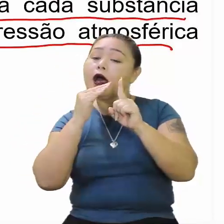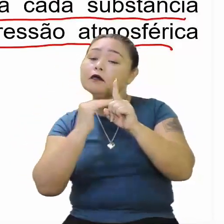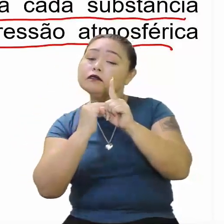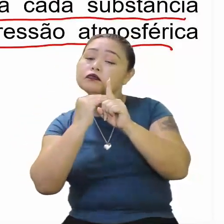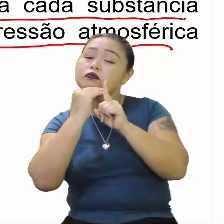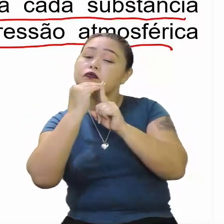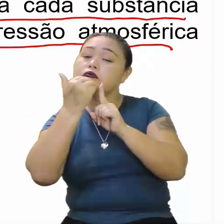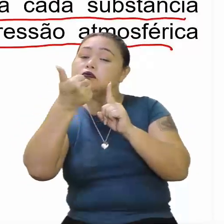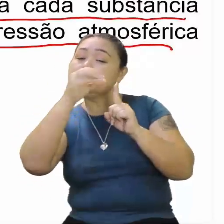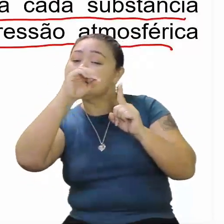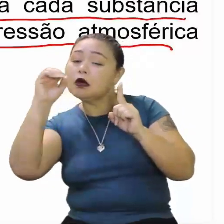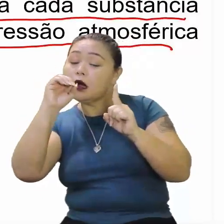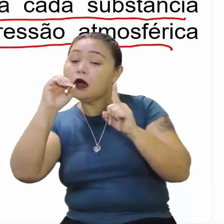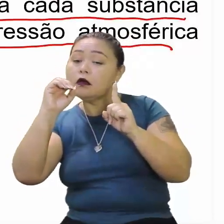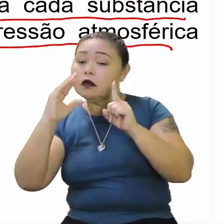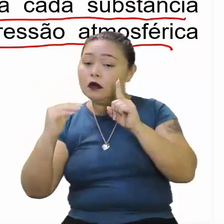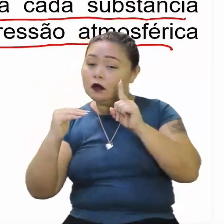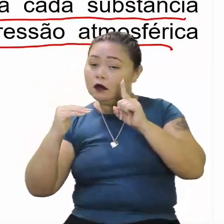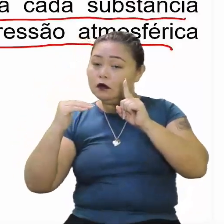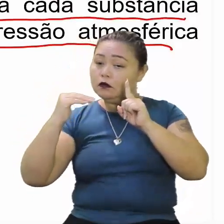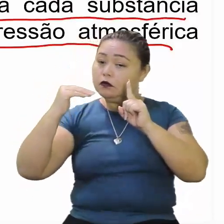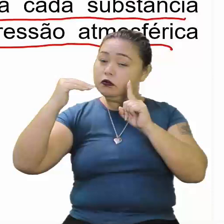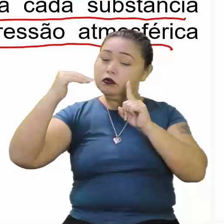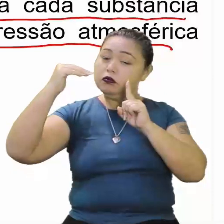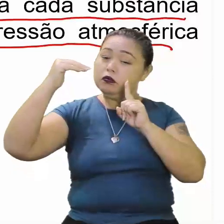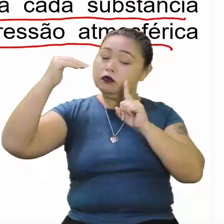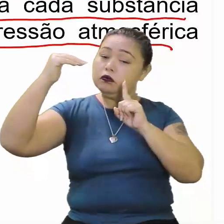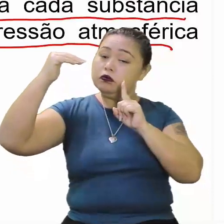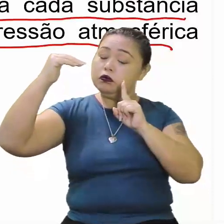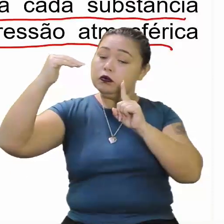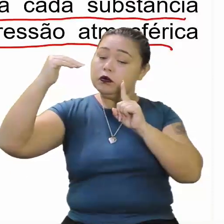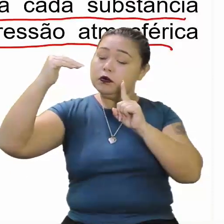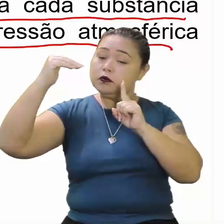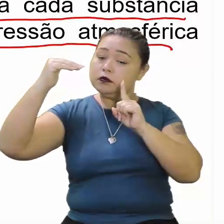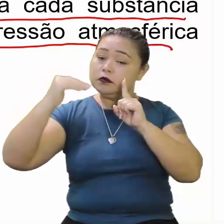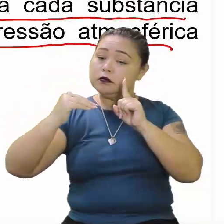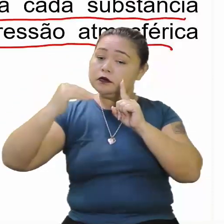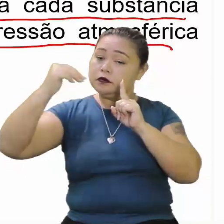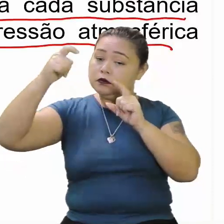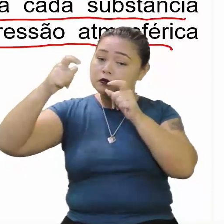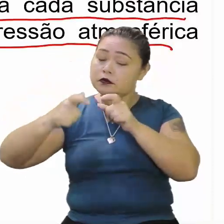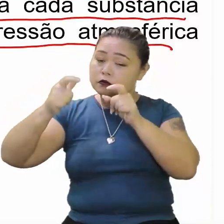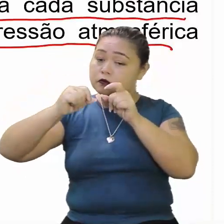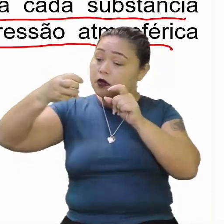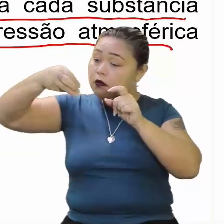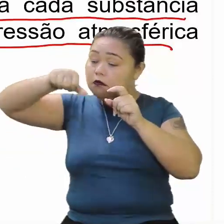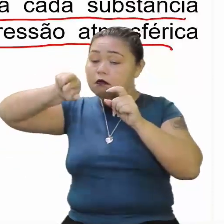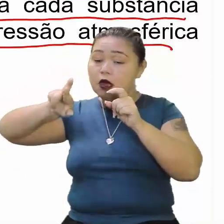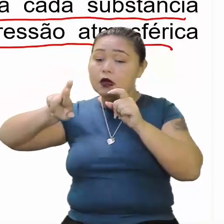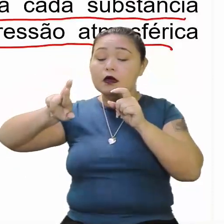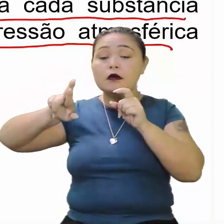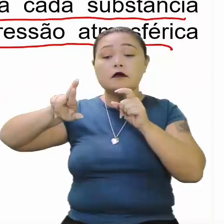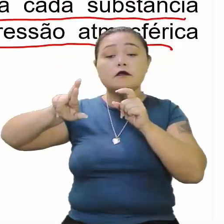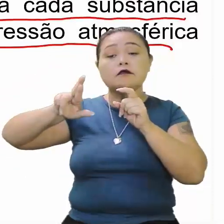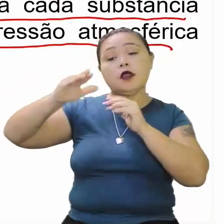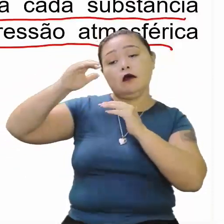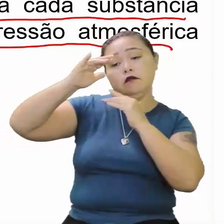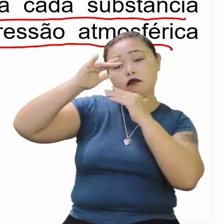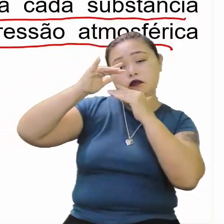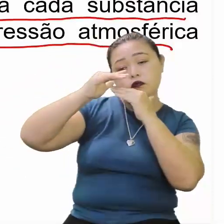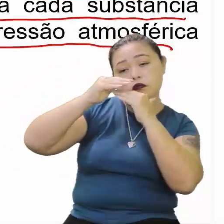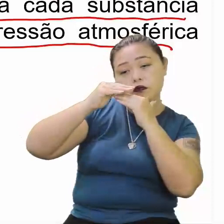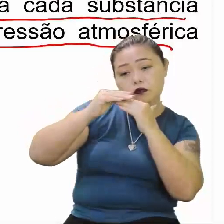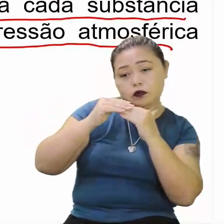a altitude aumenta, você aumenta a altitude local em relação ao nível do mar, a pressão